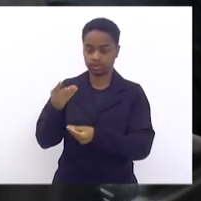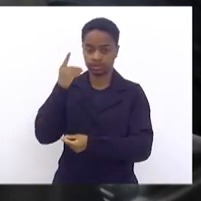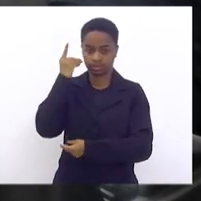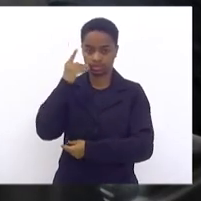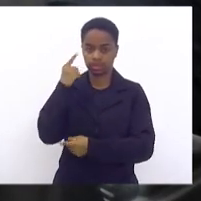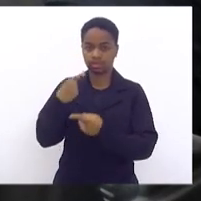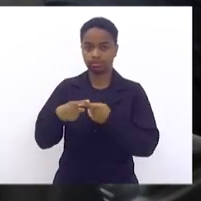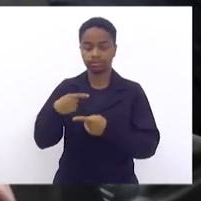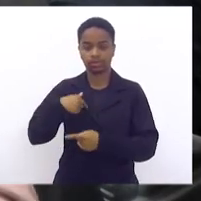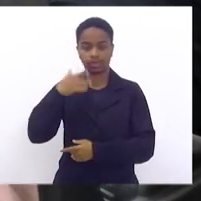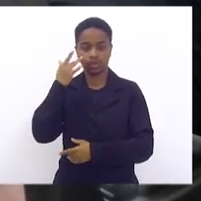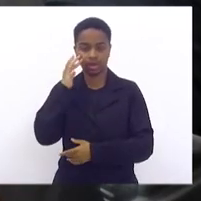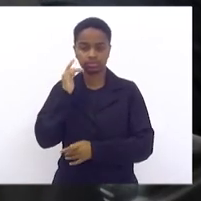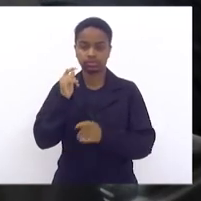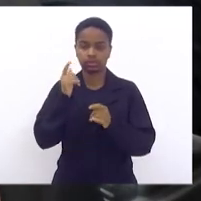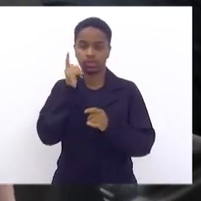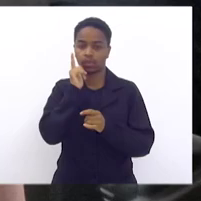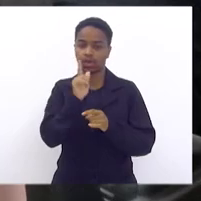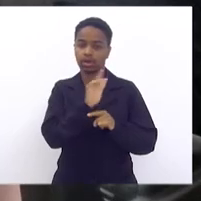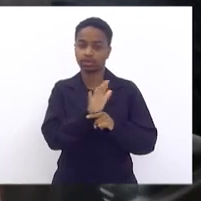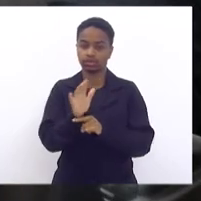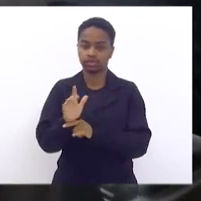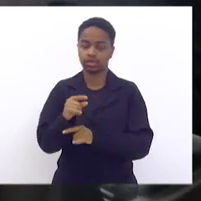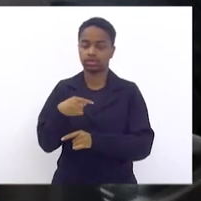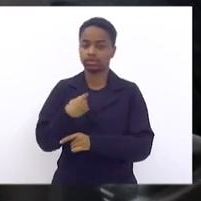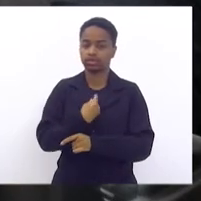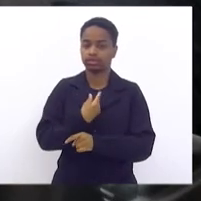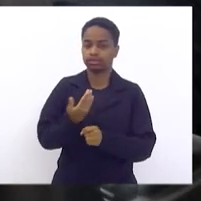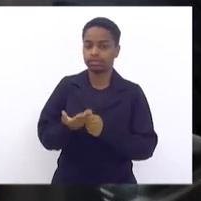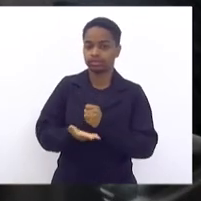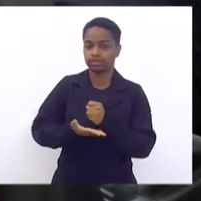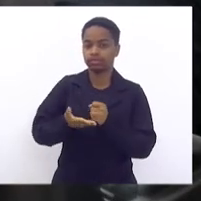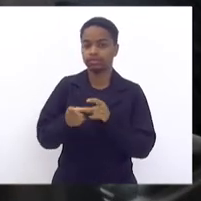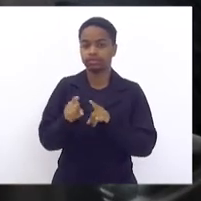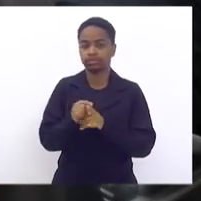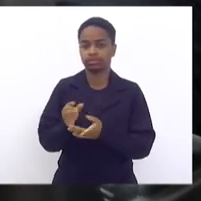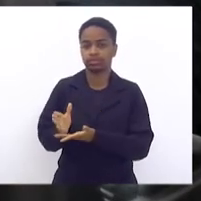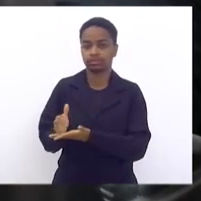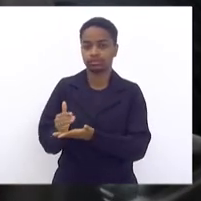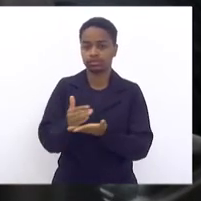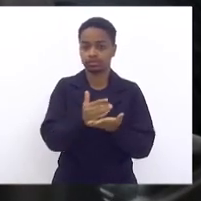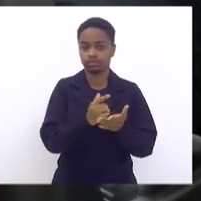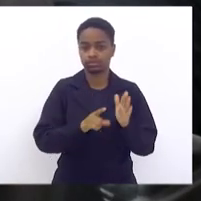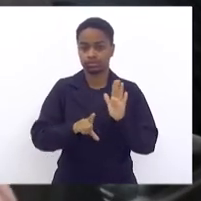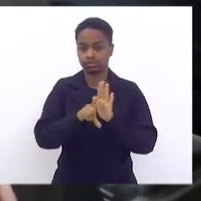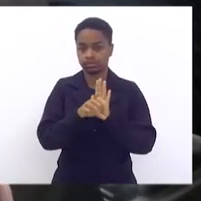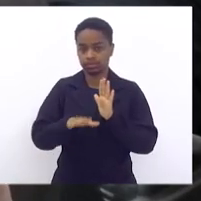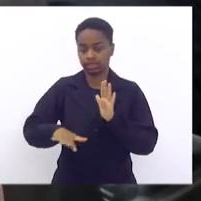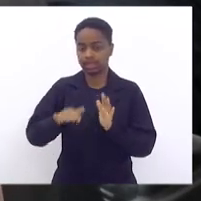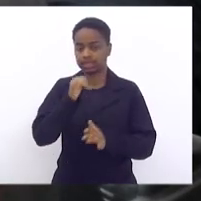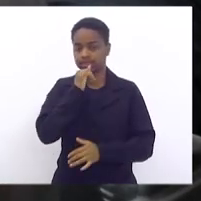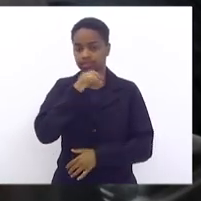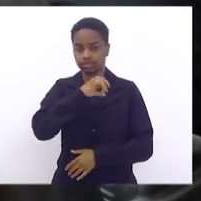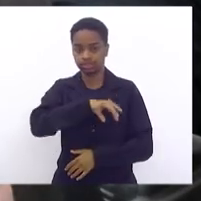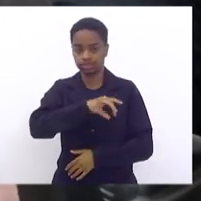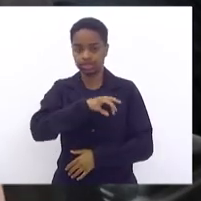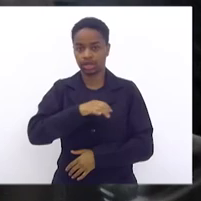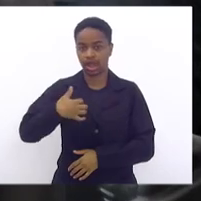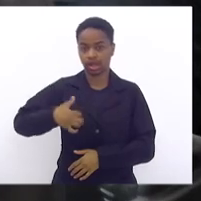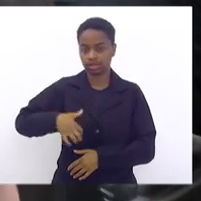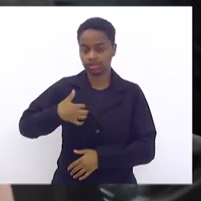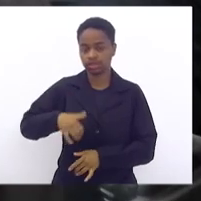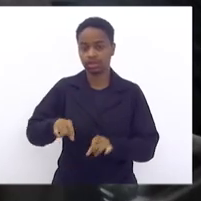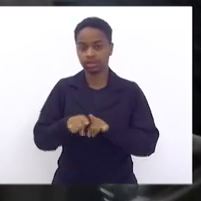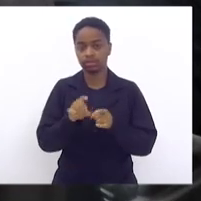ali pode ajudar muito na nossa fundamentação. Além de fazer um apanhado da legislação toda no Chile, Argentina,